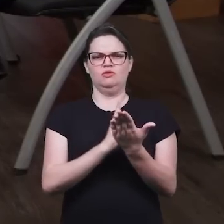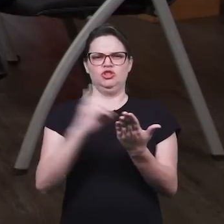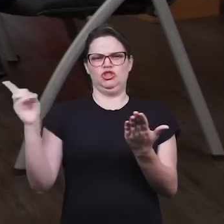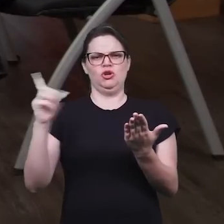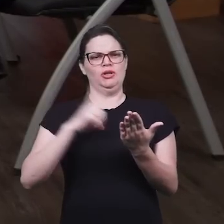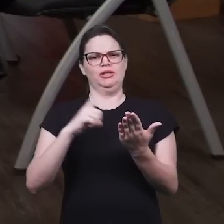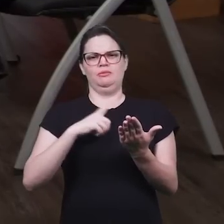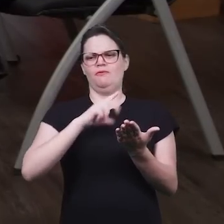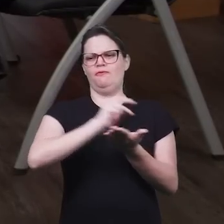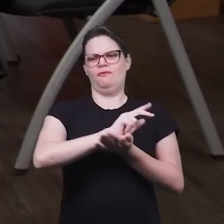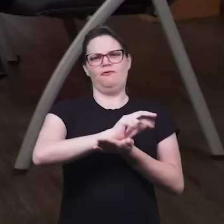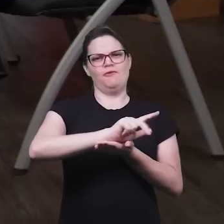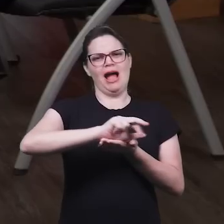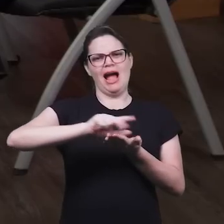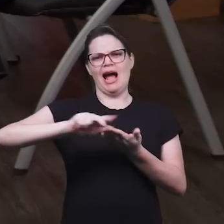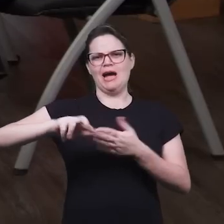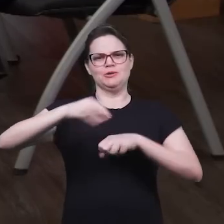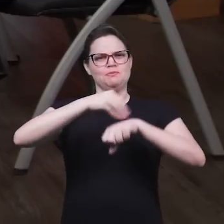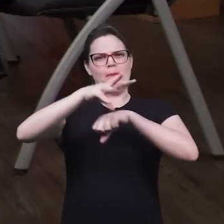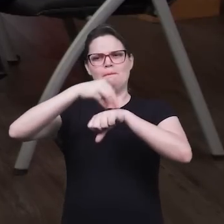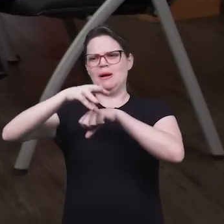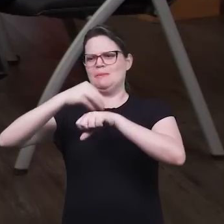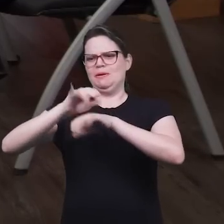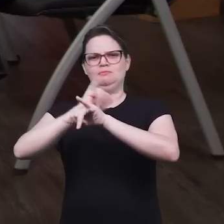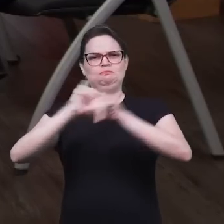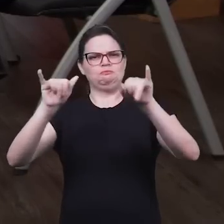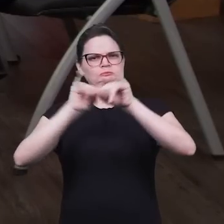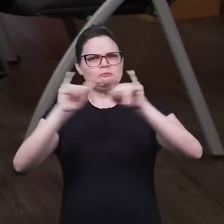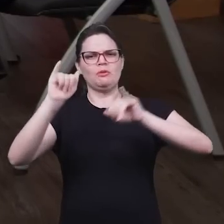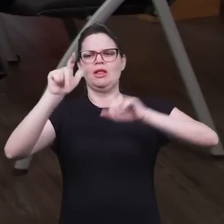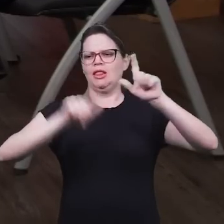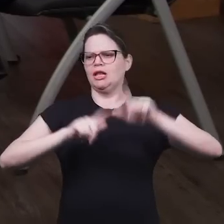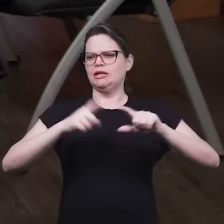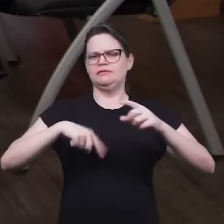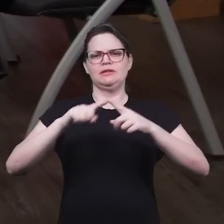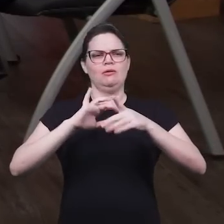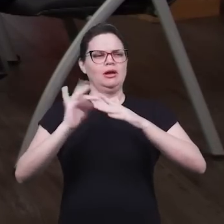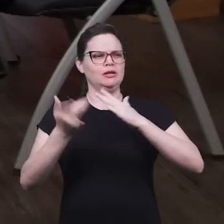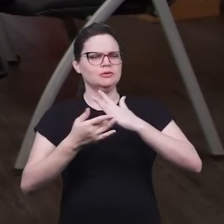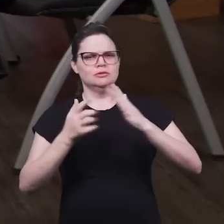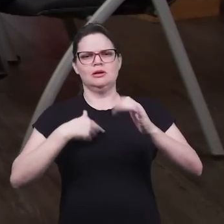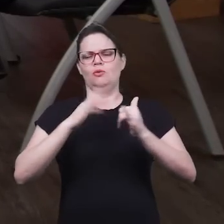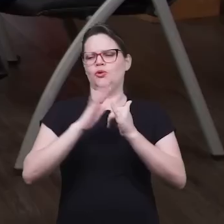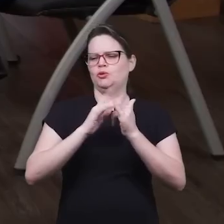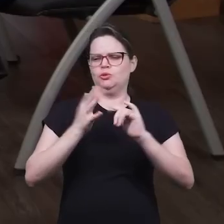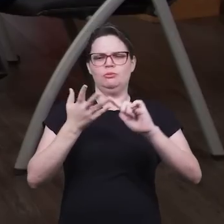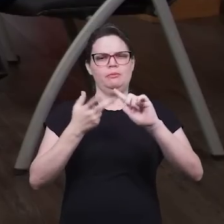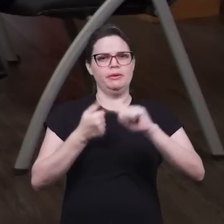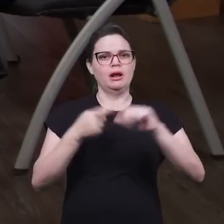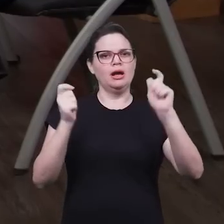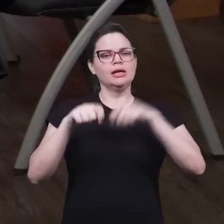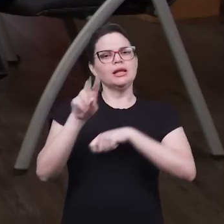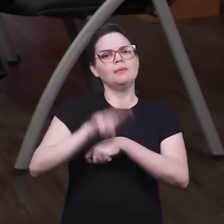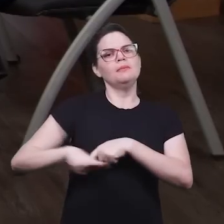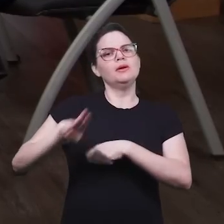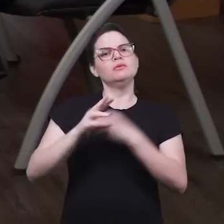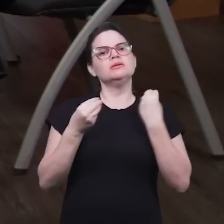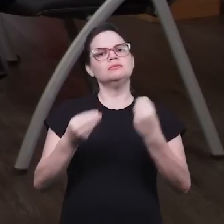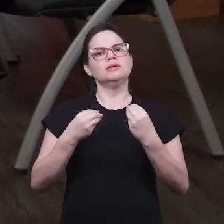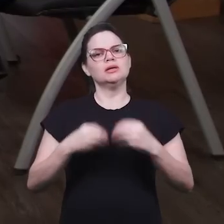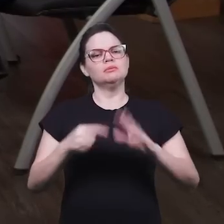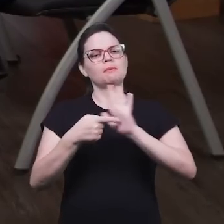comunicação e usamos tudo isso para pregar, anunciar a salvação em Jesus, que aquele